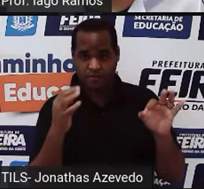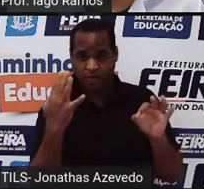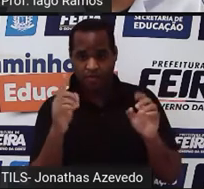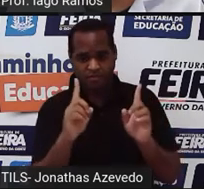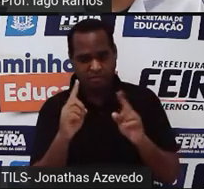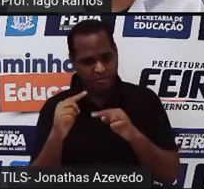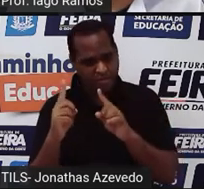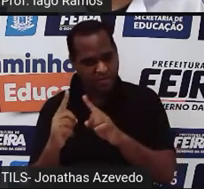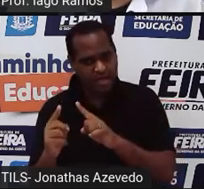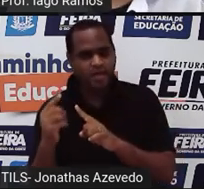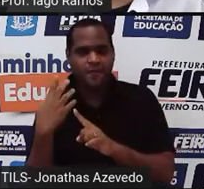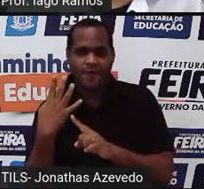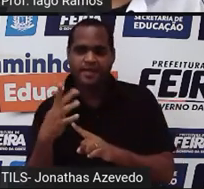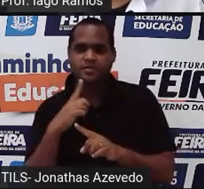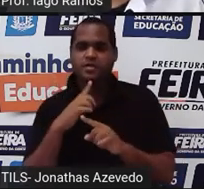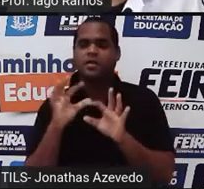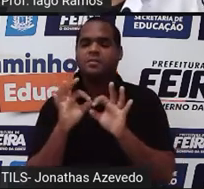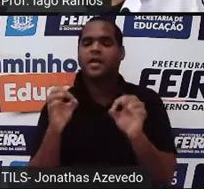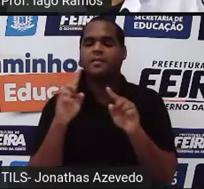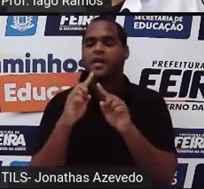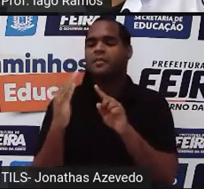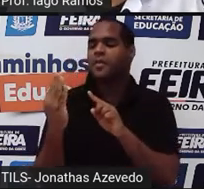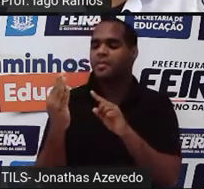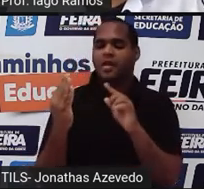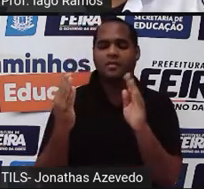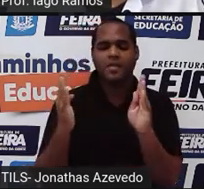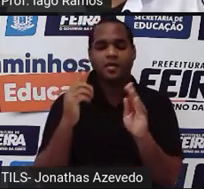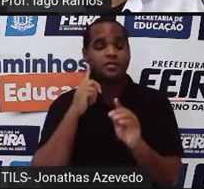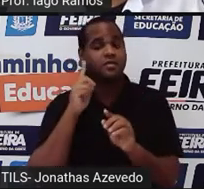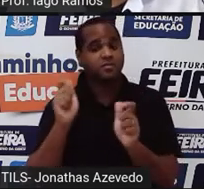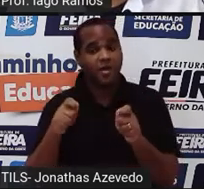quadrados até a reta, o seu reflexo também tem que ter